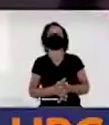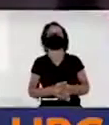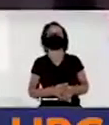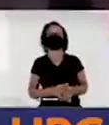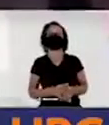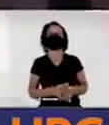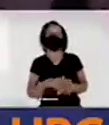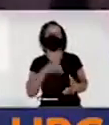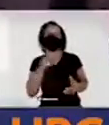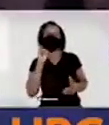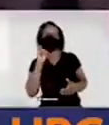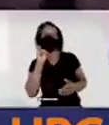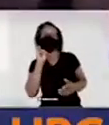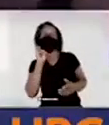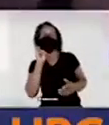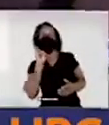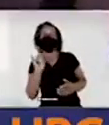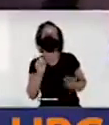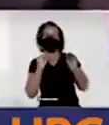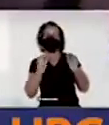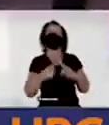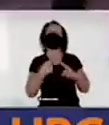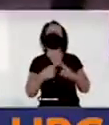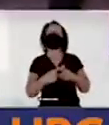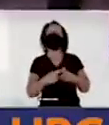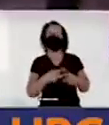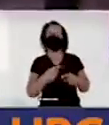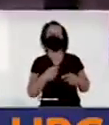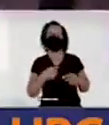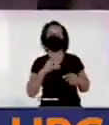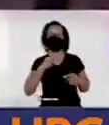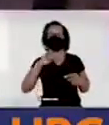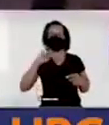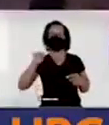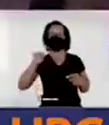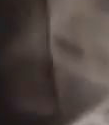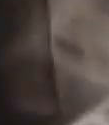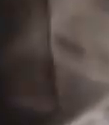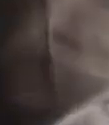Isso só é possível porque o nosso prefeito é ousado e ele acredita.